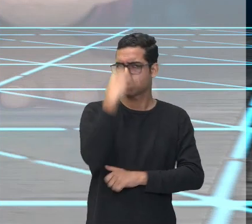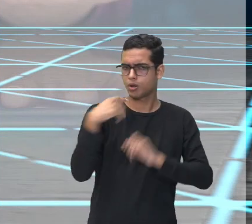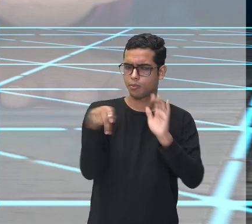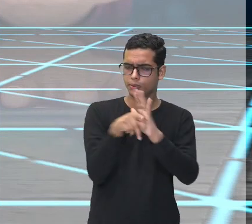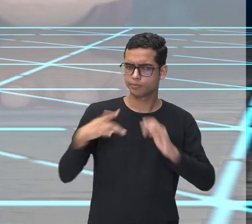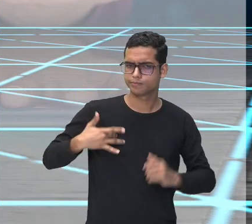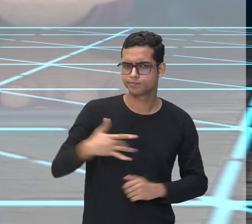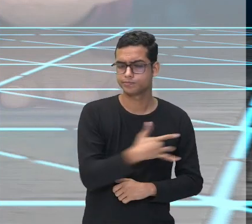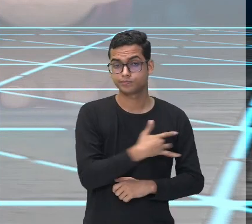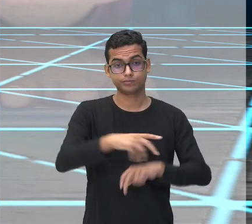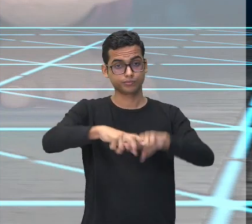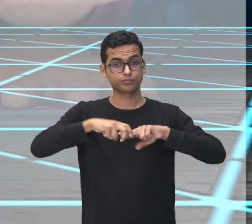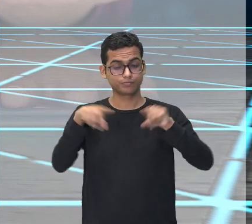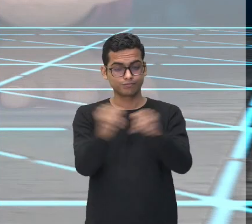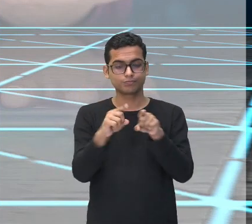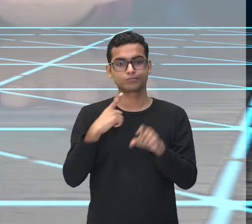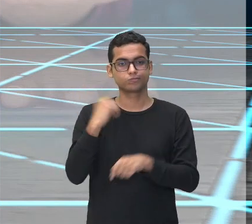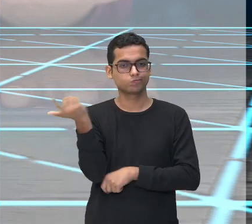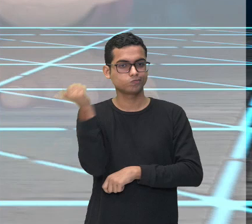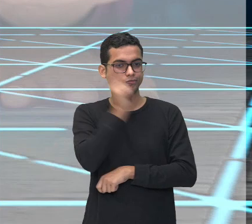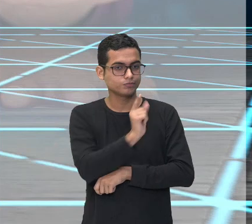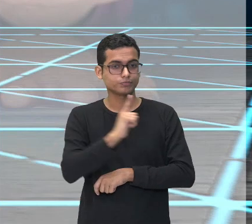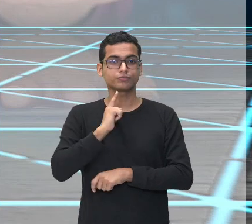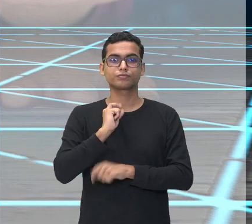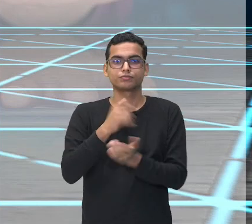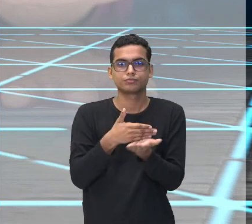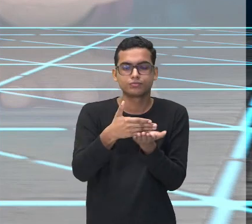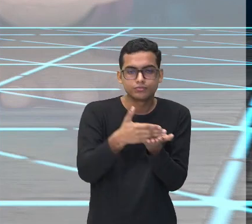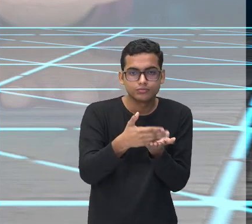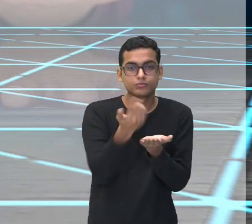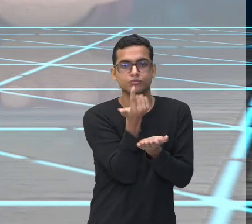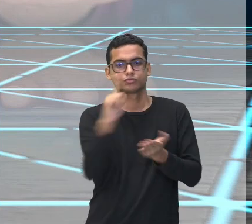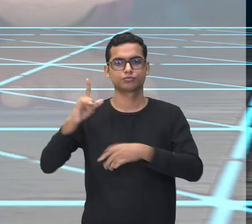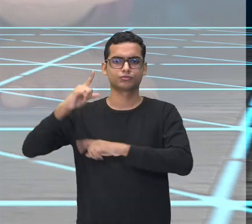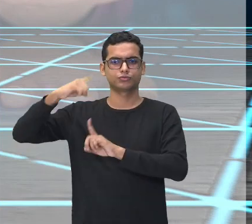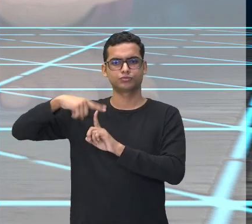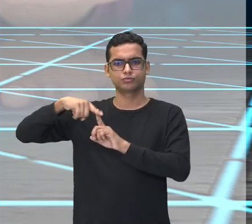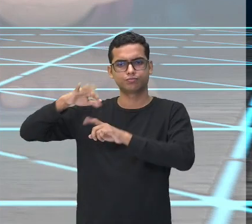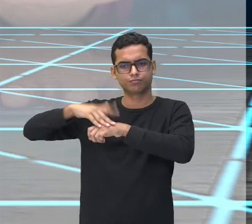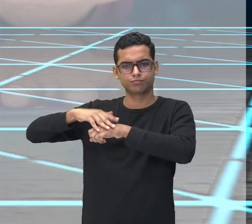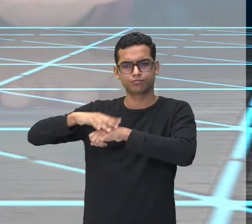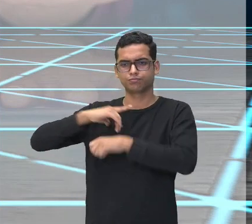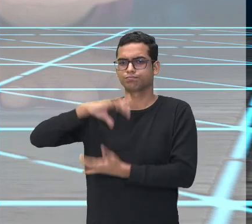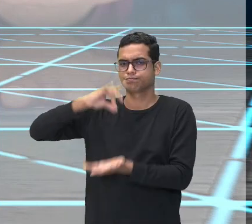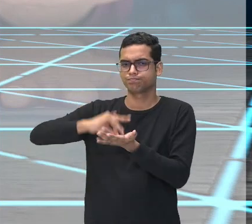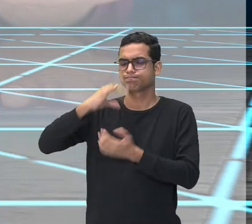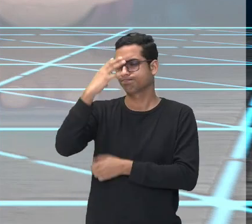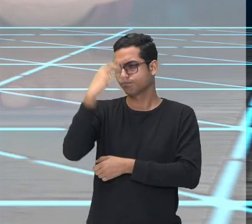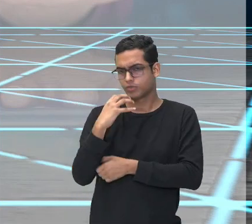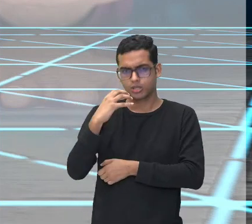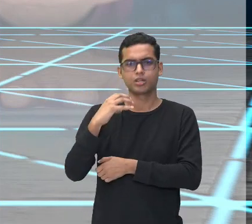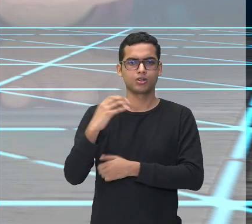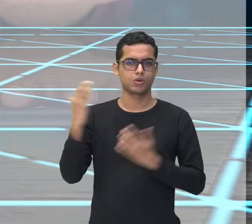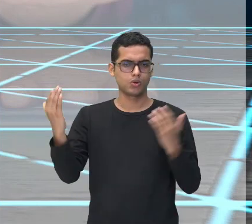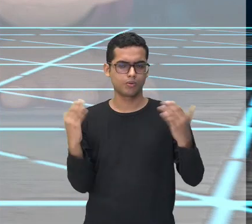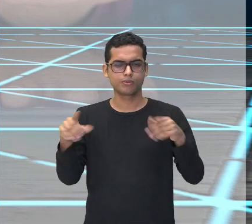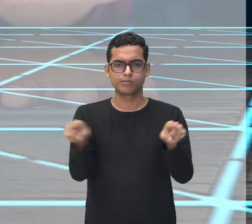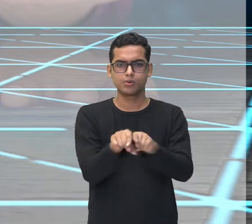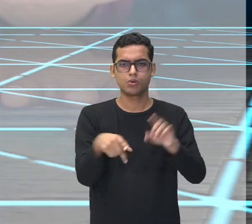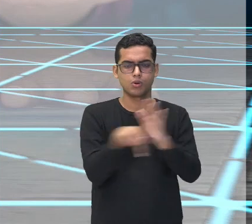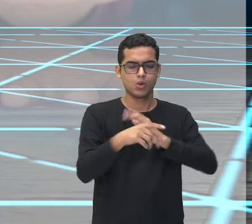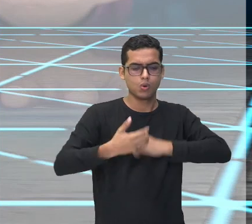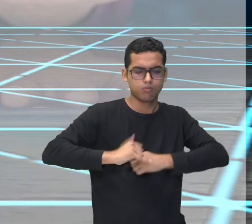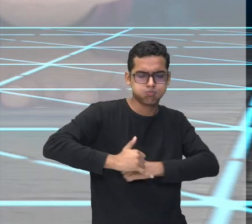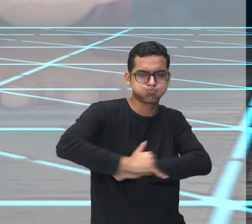porque vai ser uma porta de entrada para a instalação de outras doenças tão sérias quanto a obesidade, às vezes até